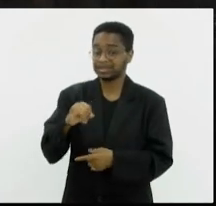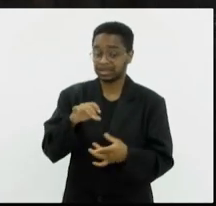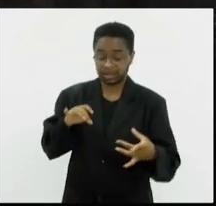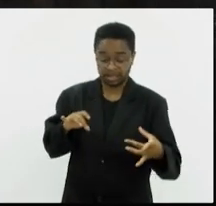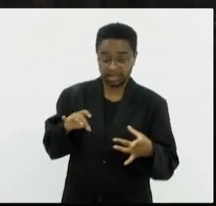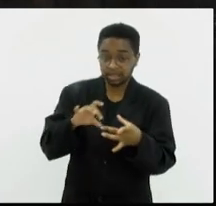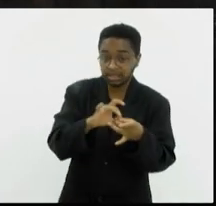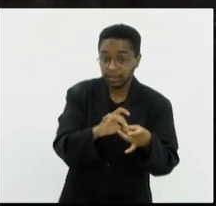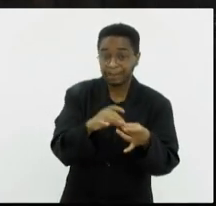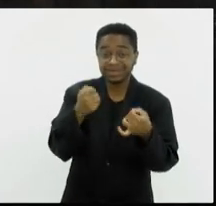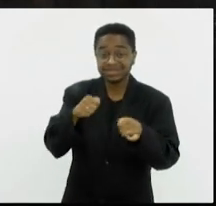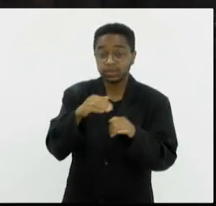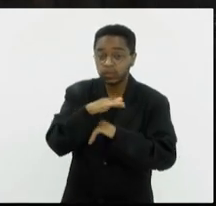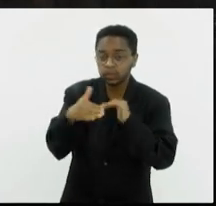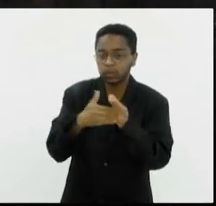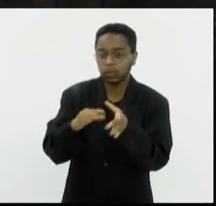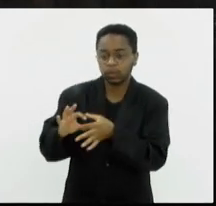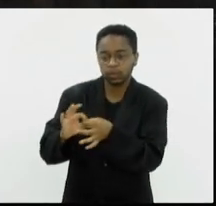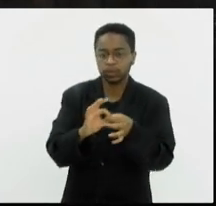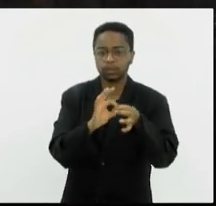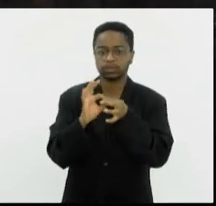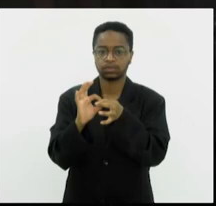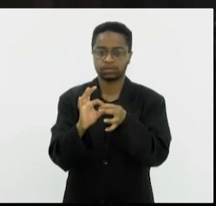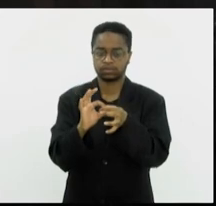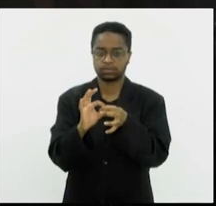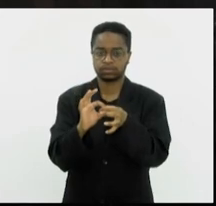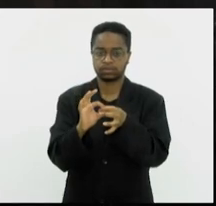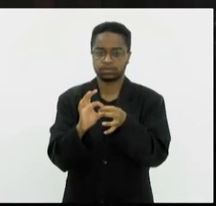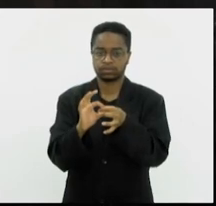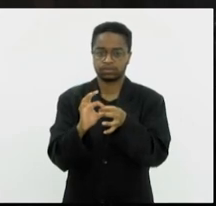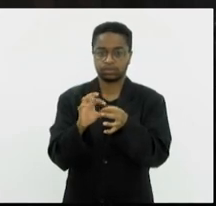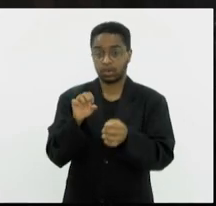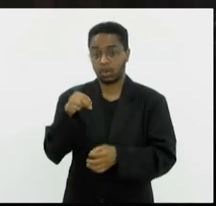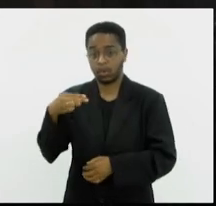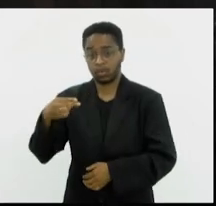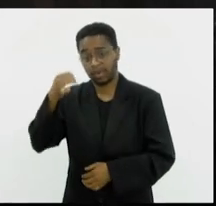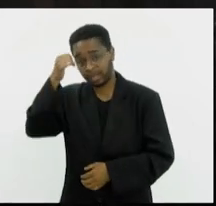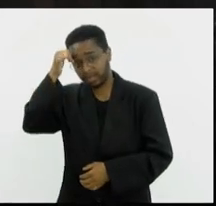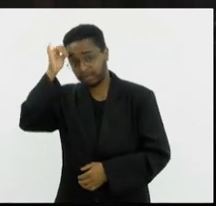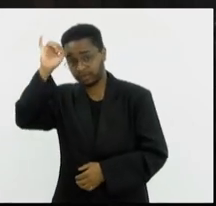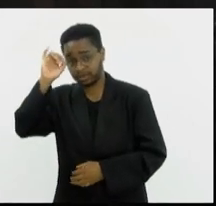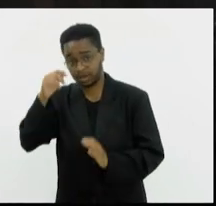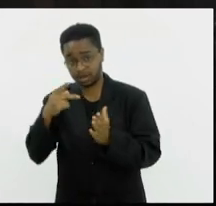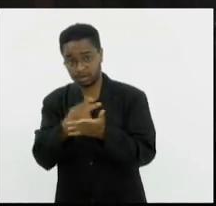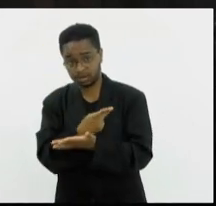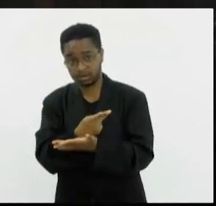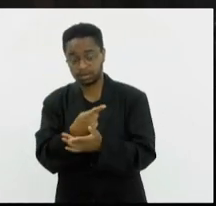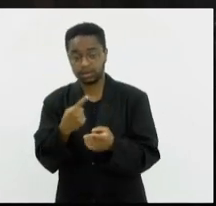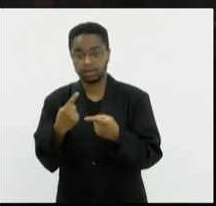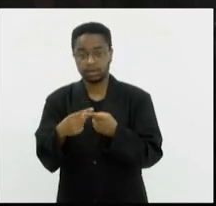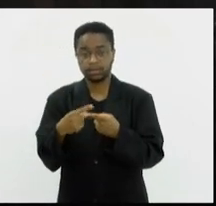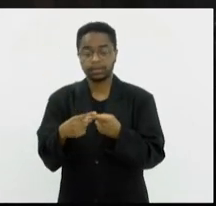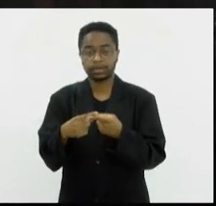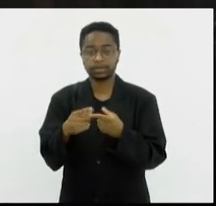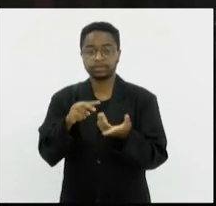ser Total quer seja na prevenção que seria